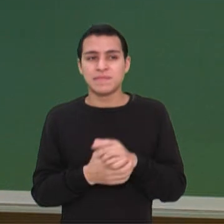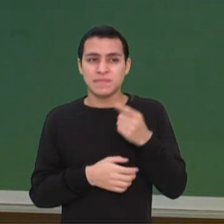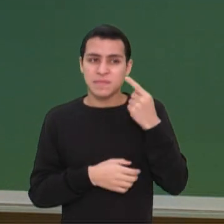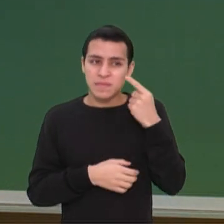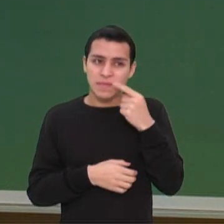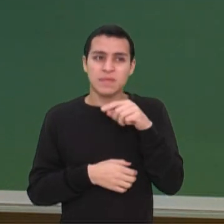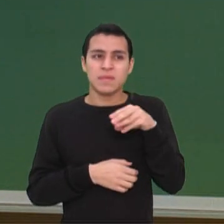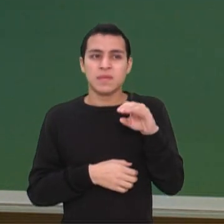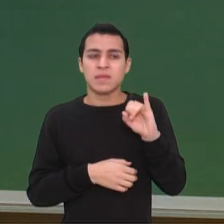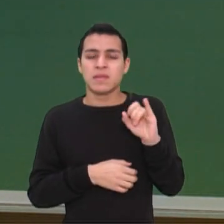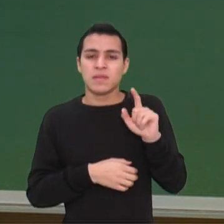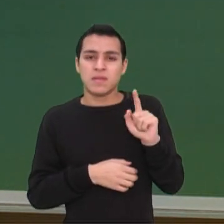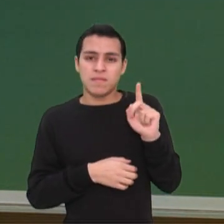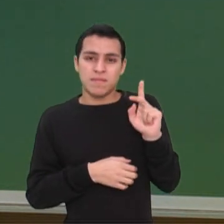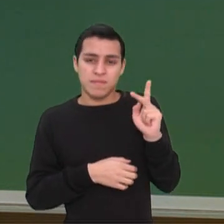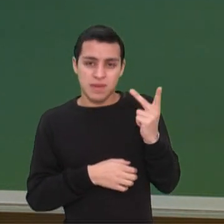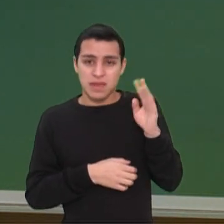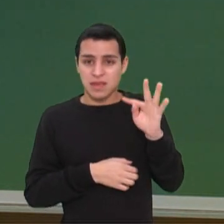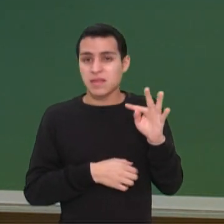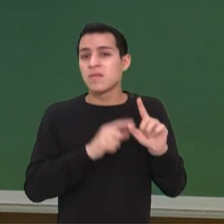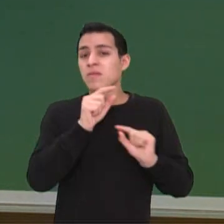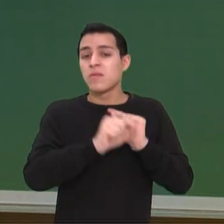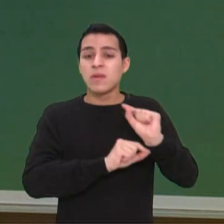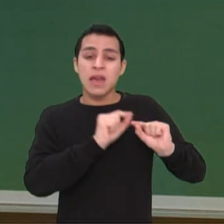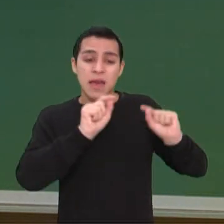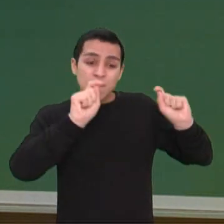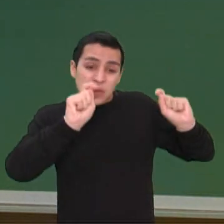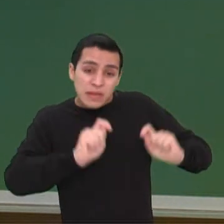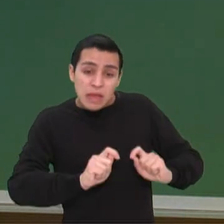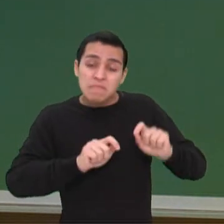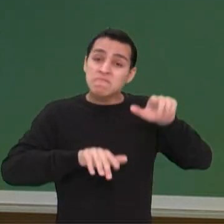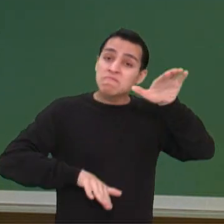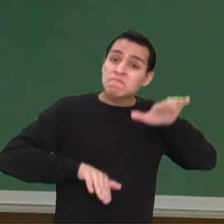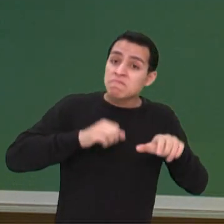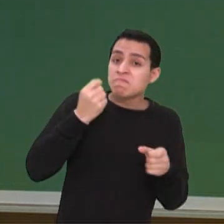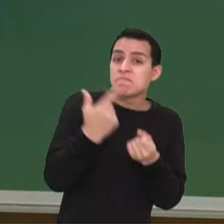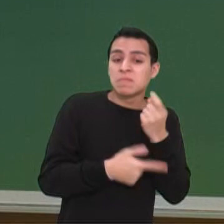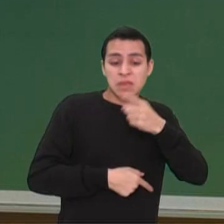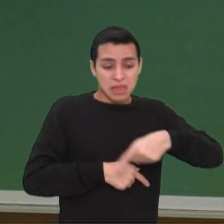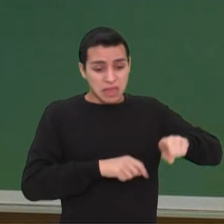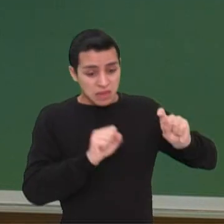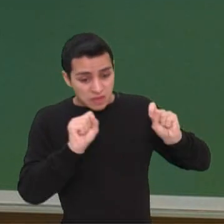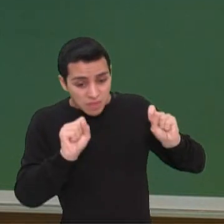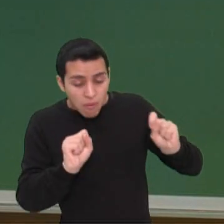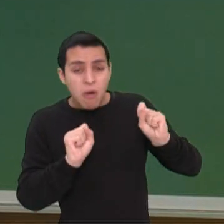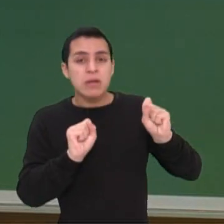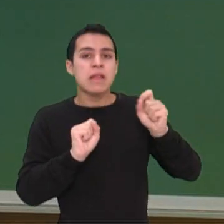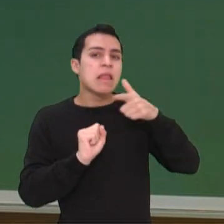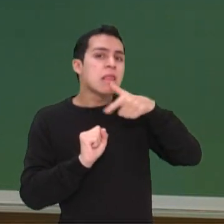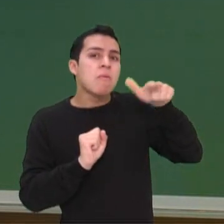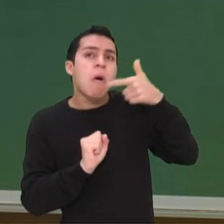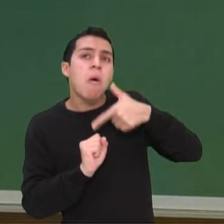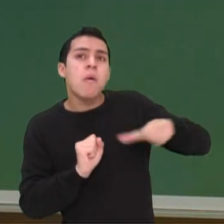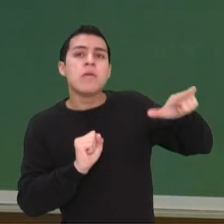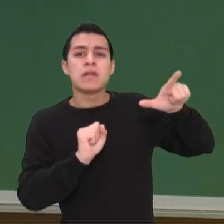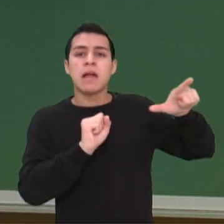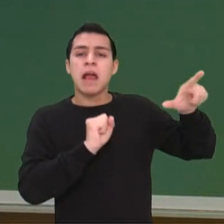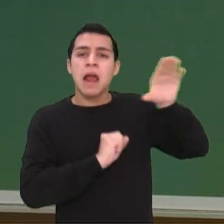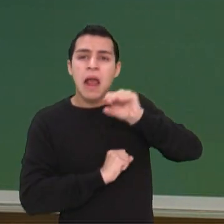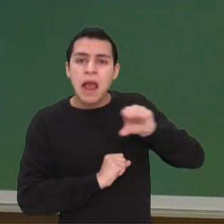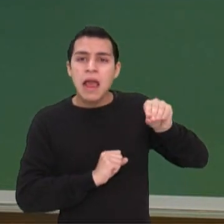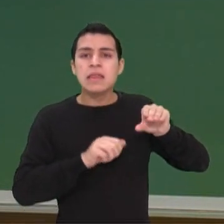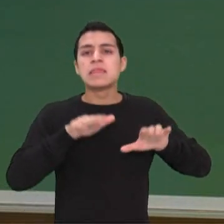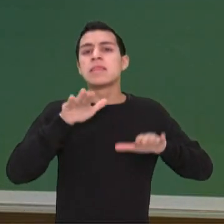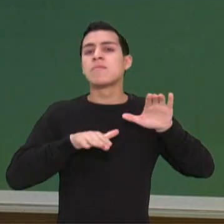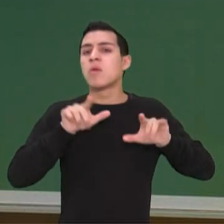disse, junto com could, a possibilidade é remota. Eles podem falar uma outra língua. Claro, isso vai depender sempre